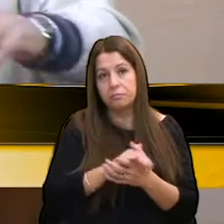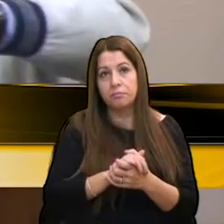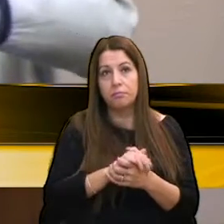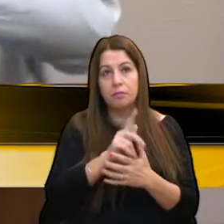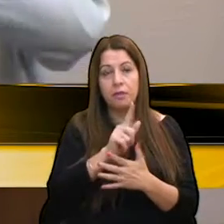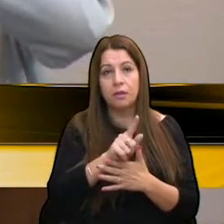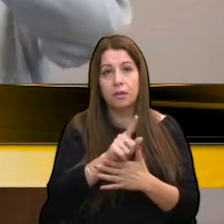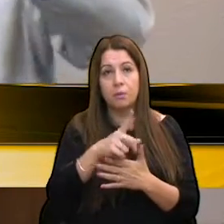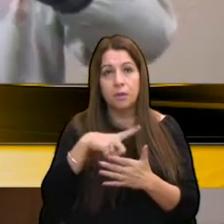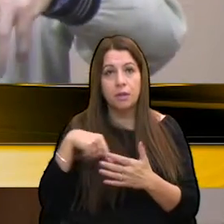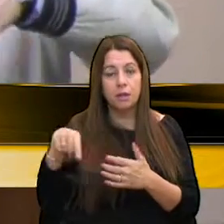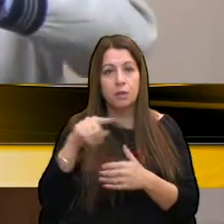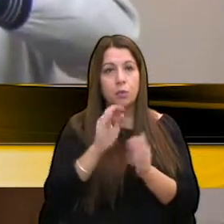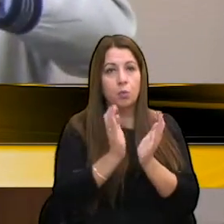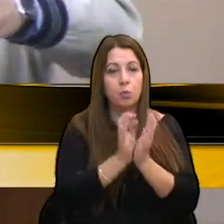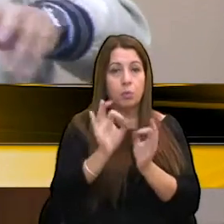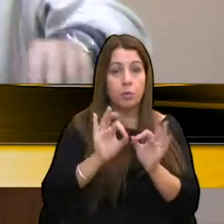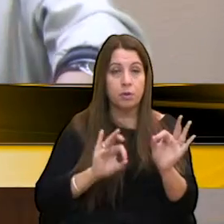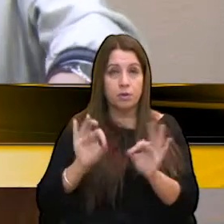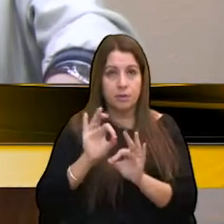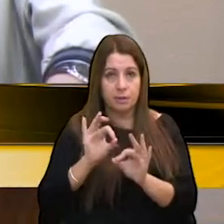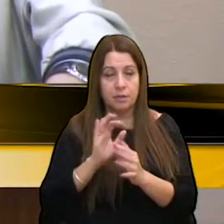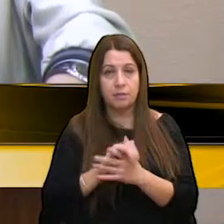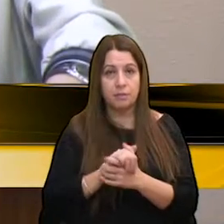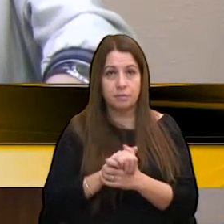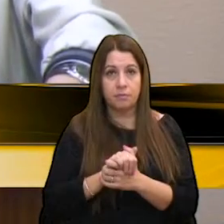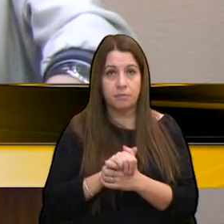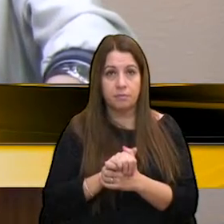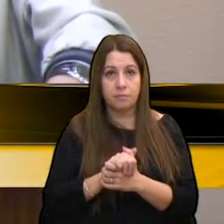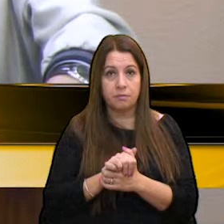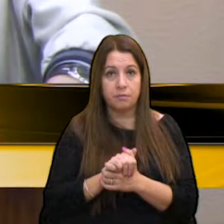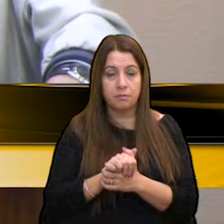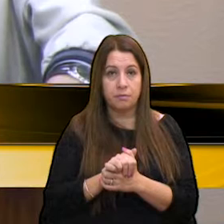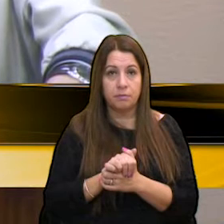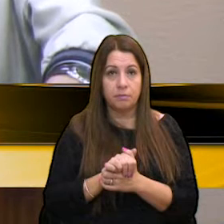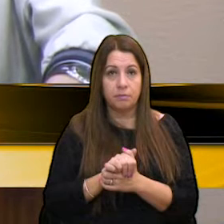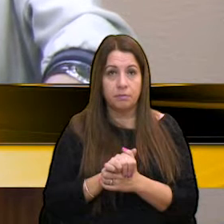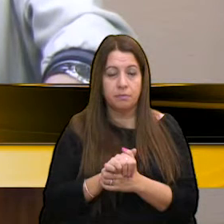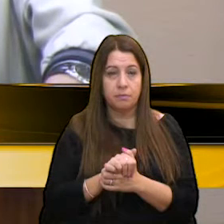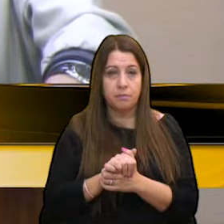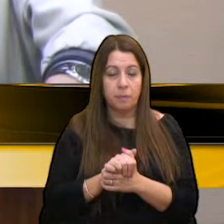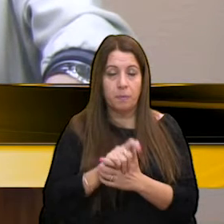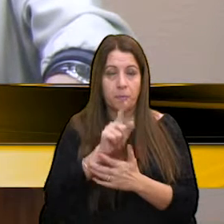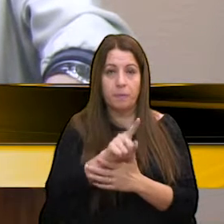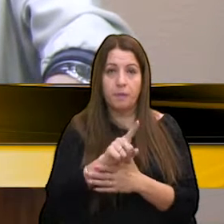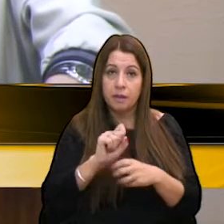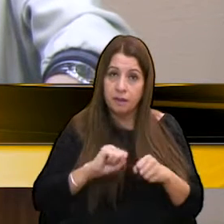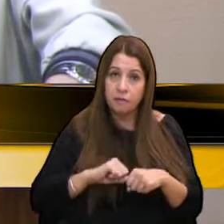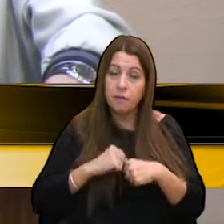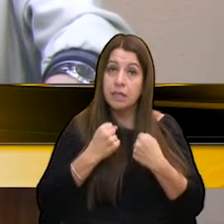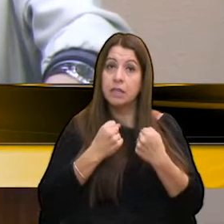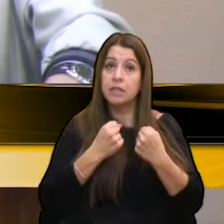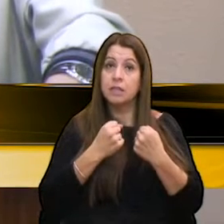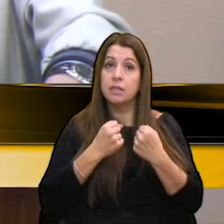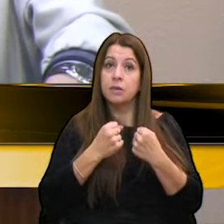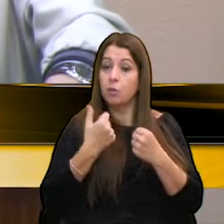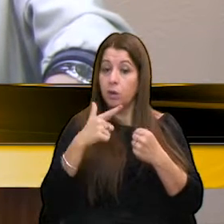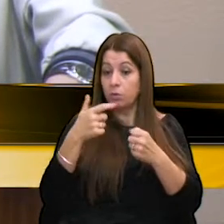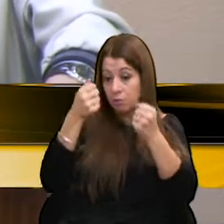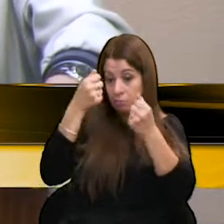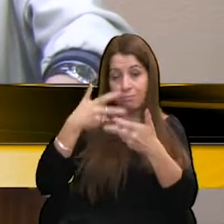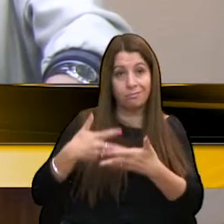voluntários, mas há sim um grupo organizado para bater, defender o